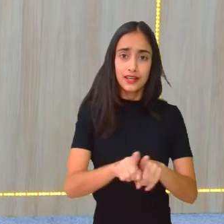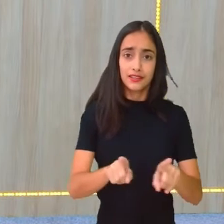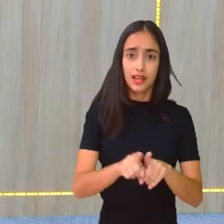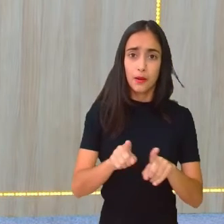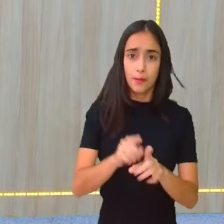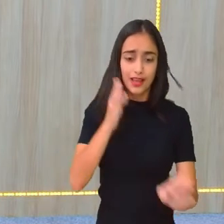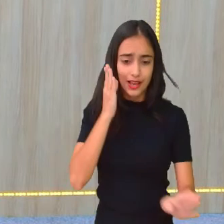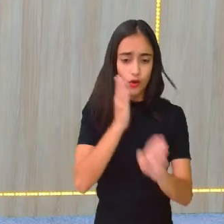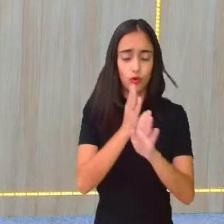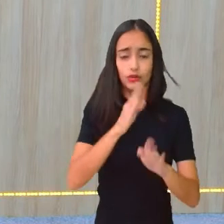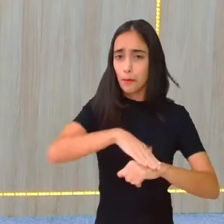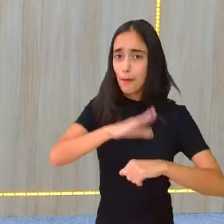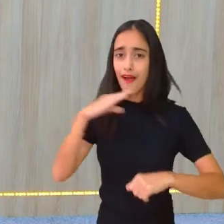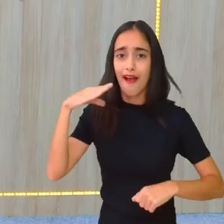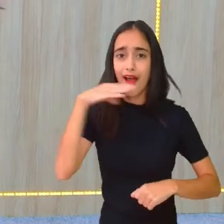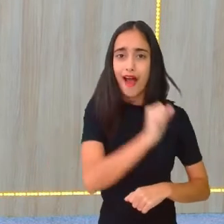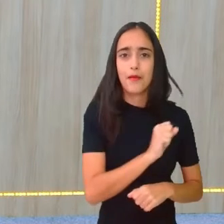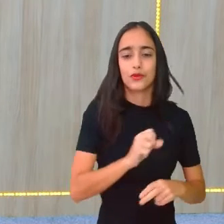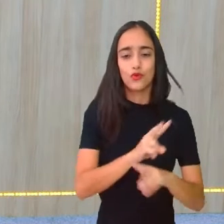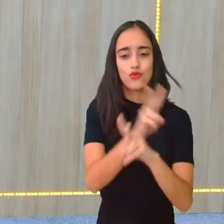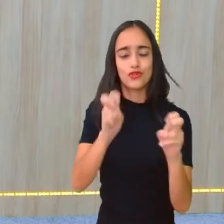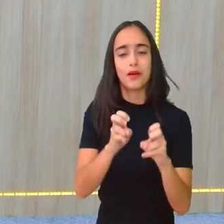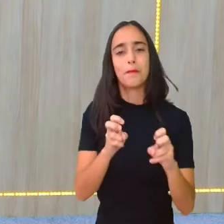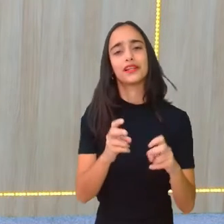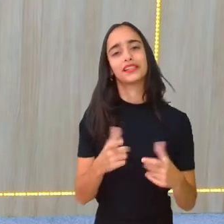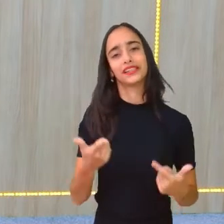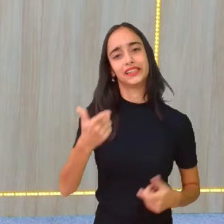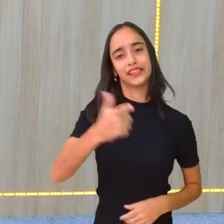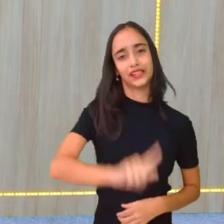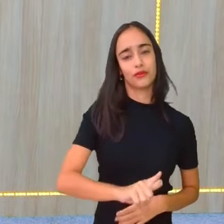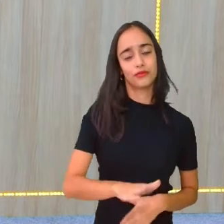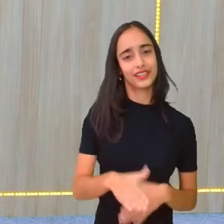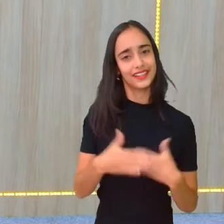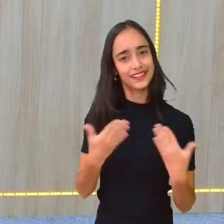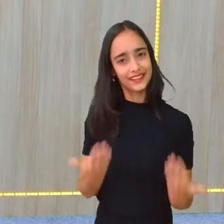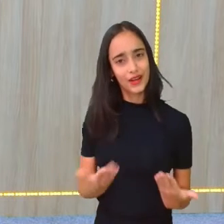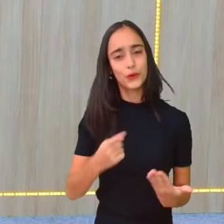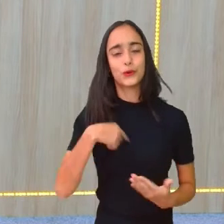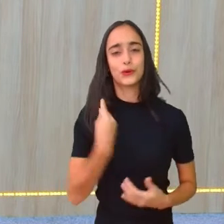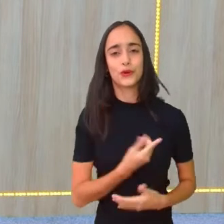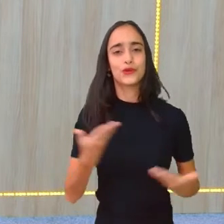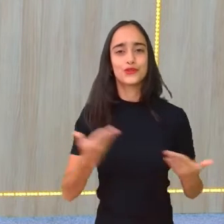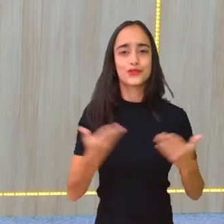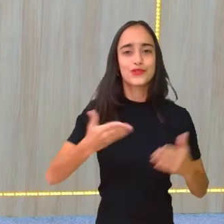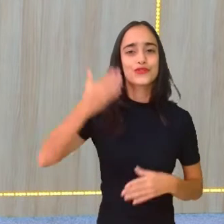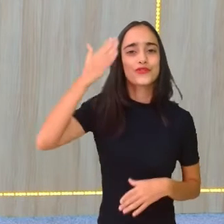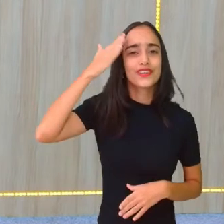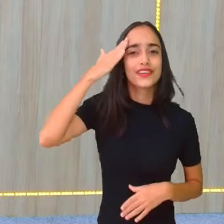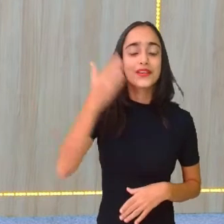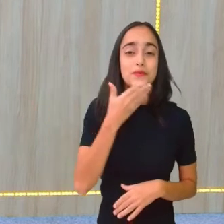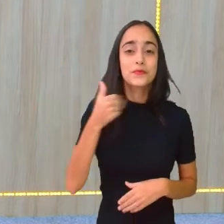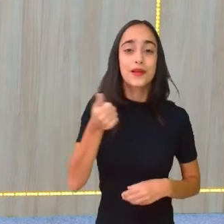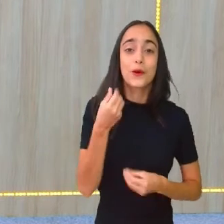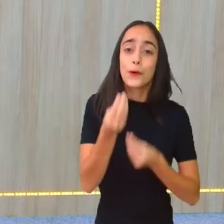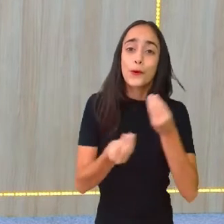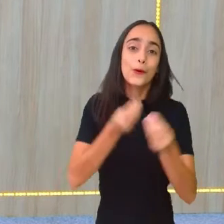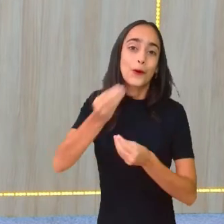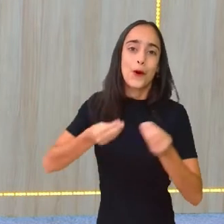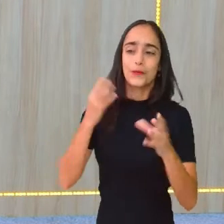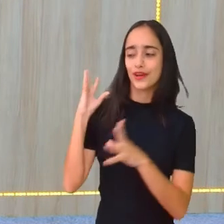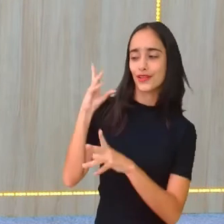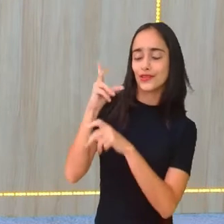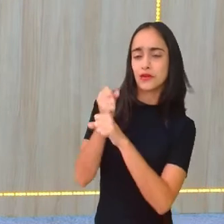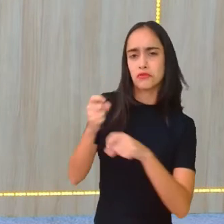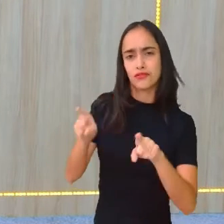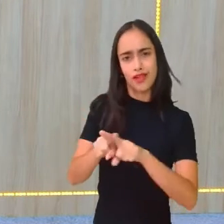conteúdo de novo. Então, a gente vai fazer um caminho aqui, um percurso, para a gente entender melhor como se dá os resumos, os tipos de resumo,